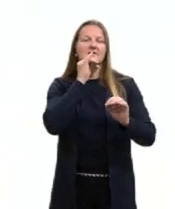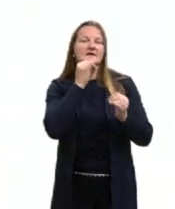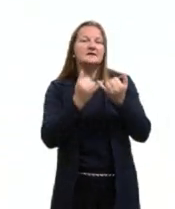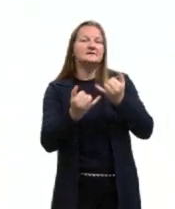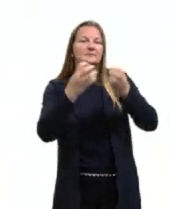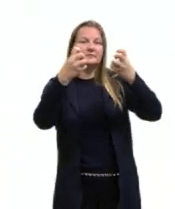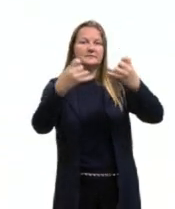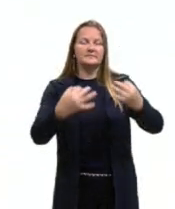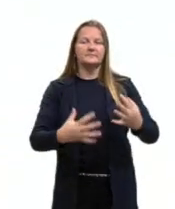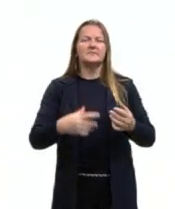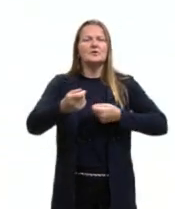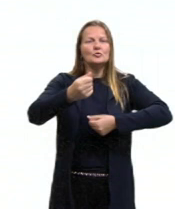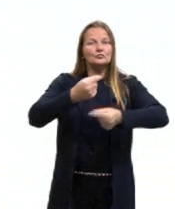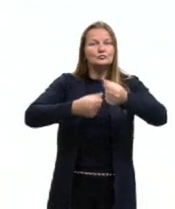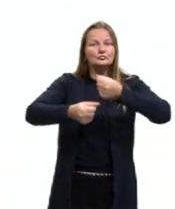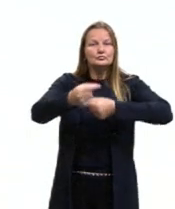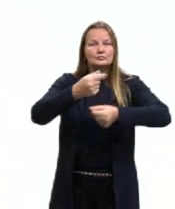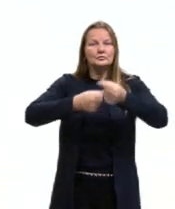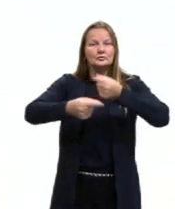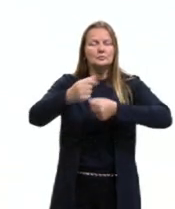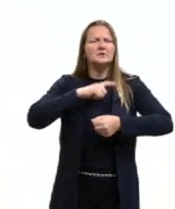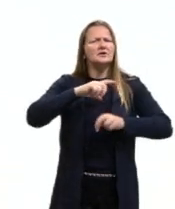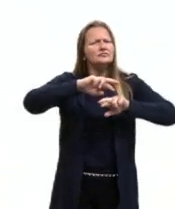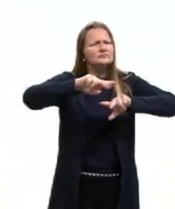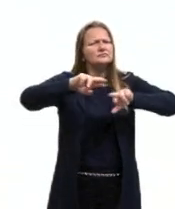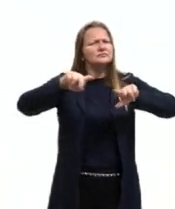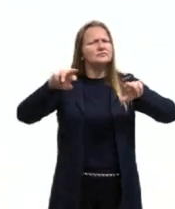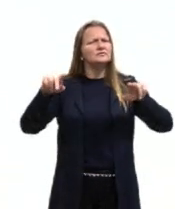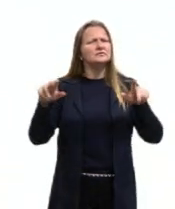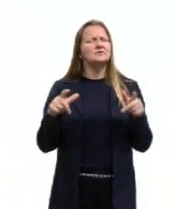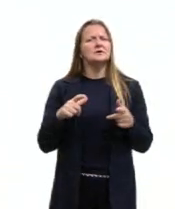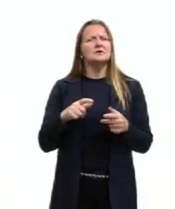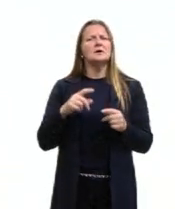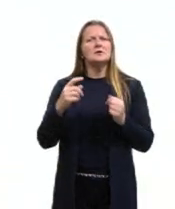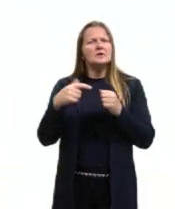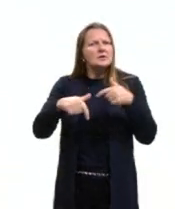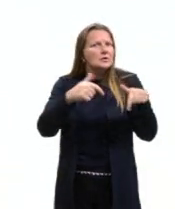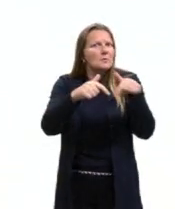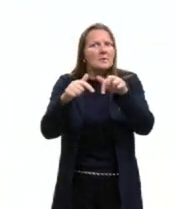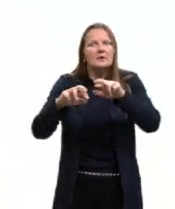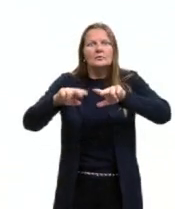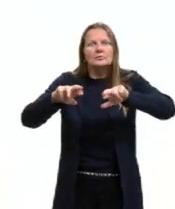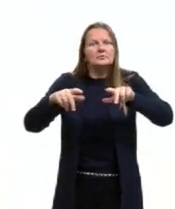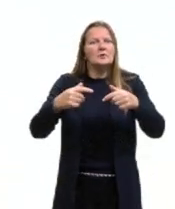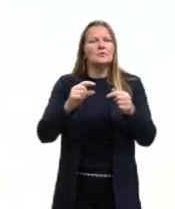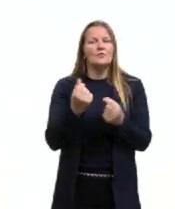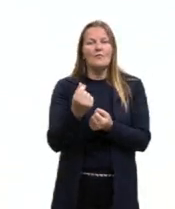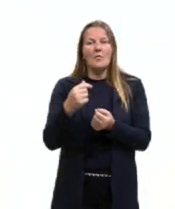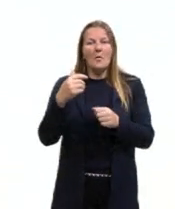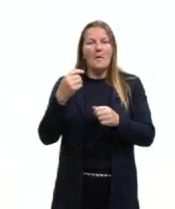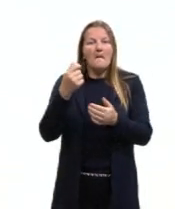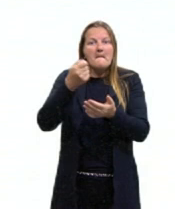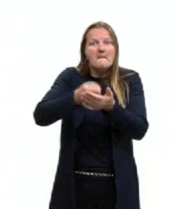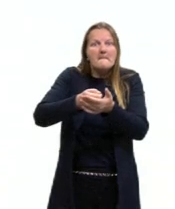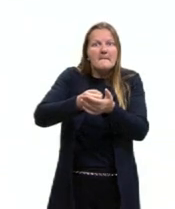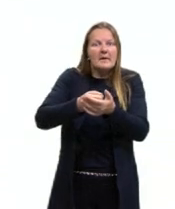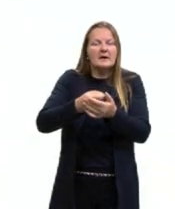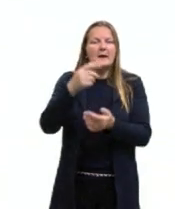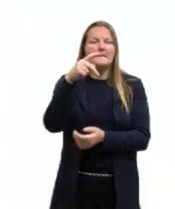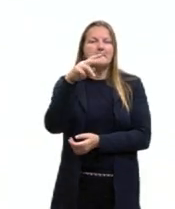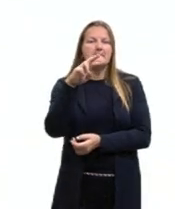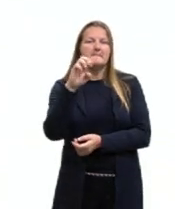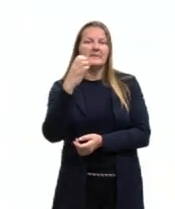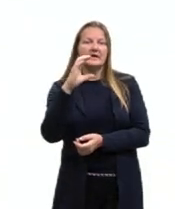na economia há diversos bens e serviços que sofrem mudanças de preço ao longo de um período